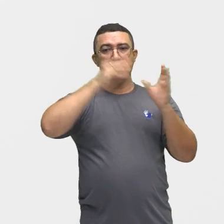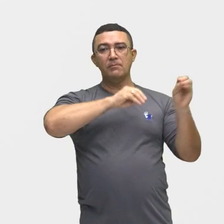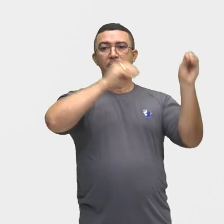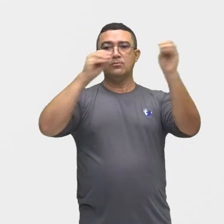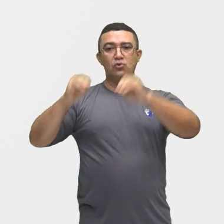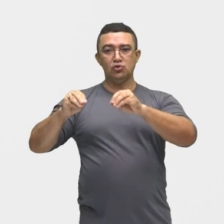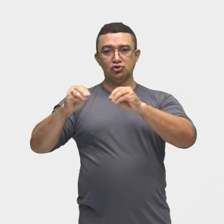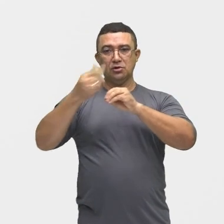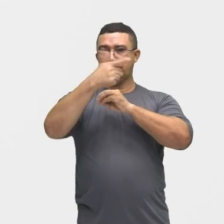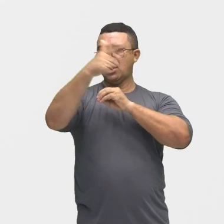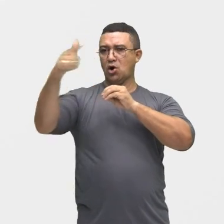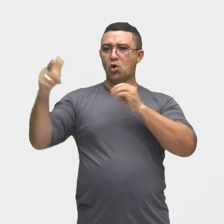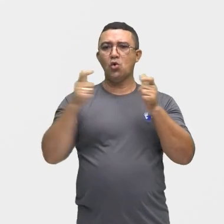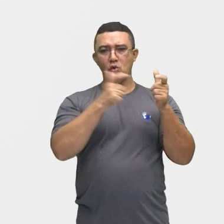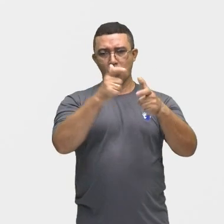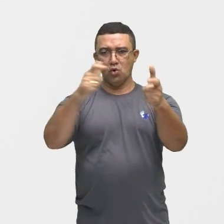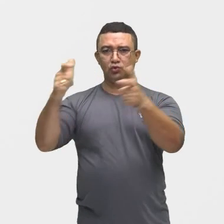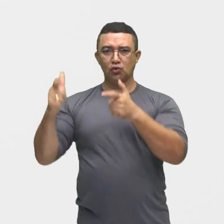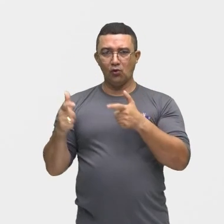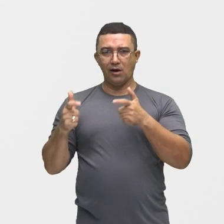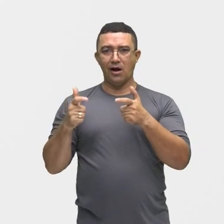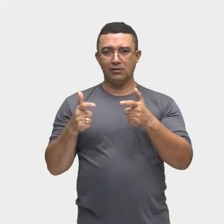retire, praticando aí